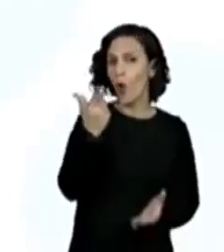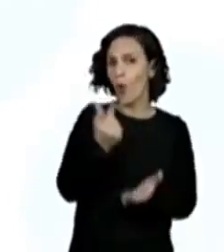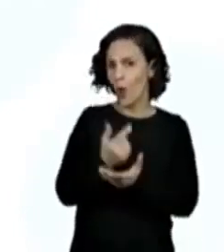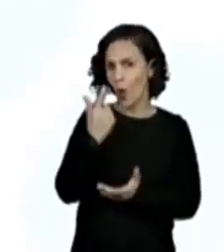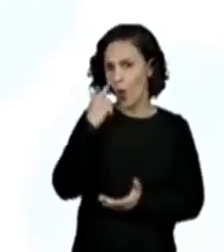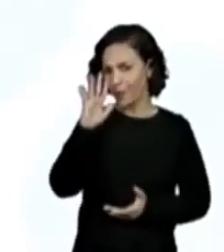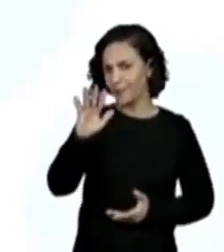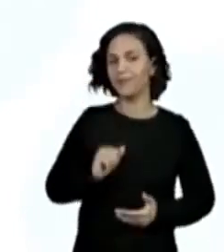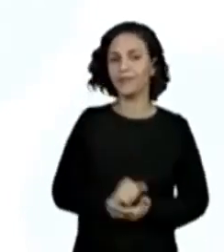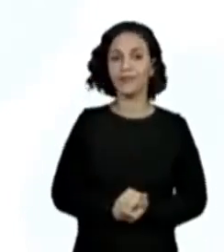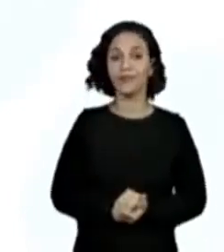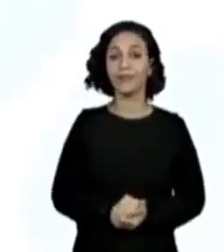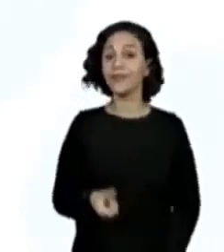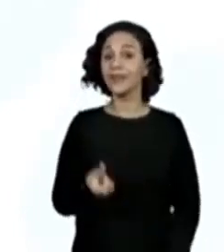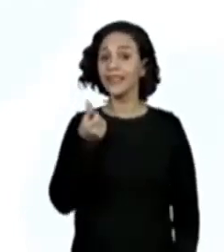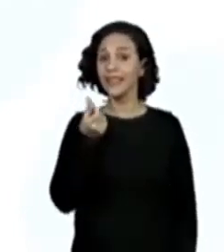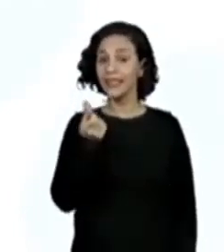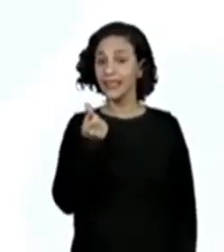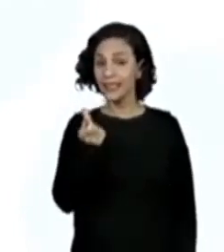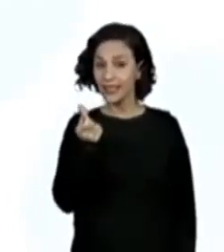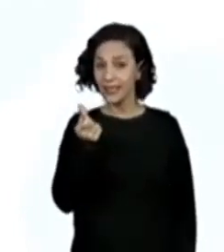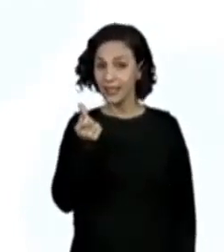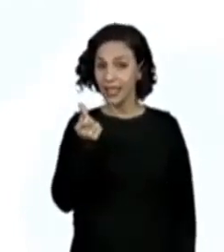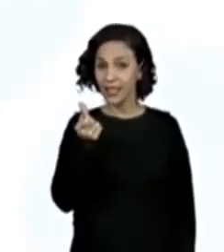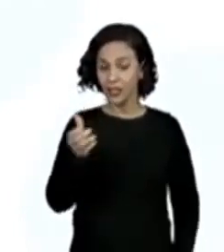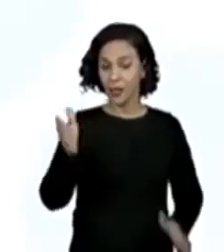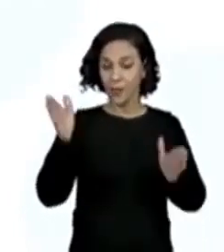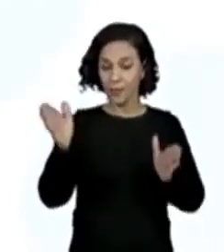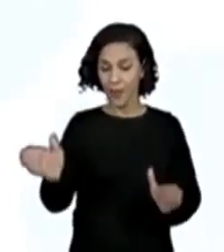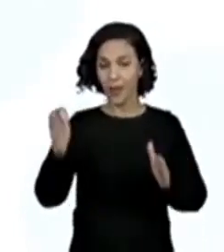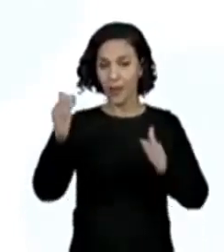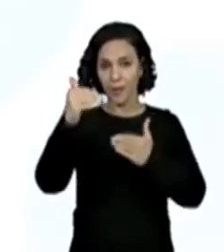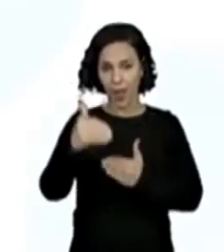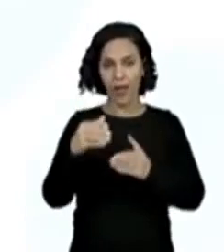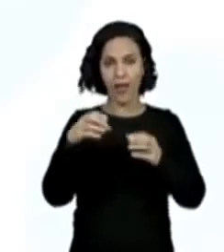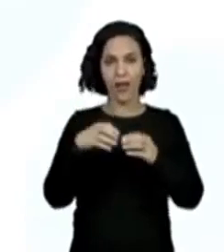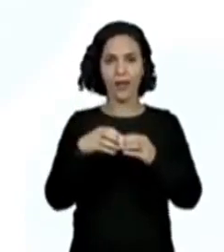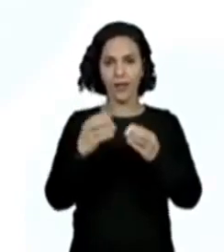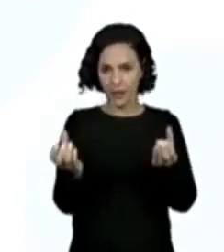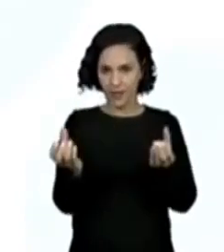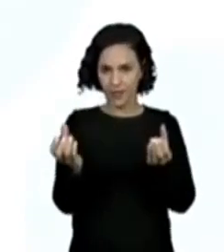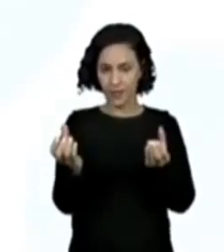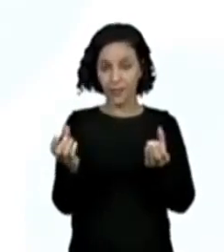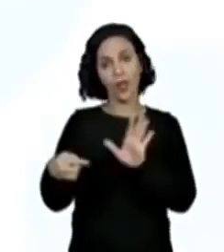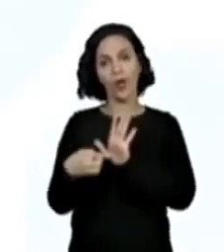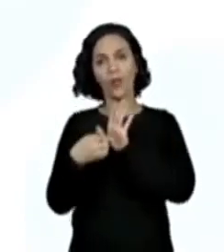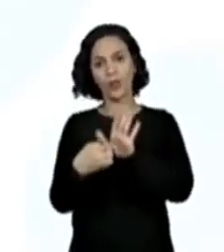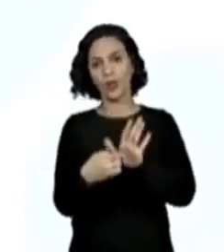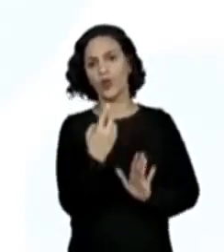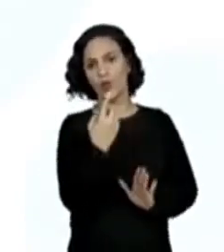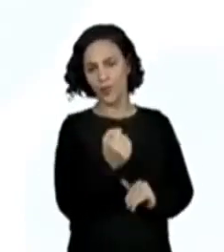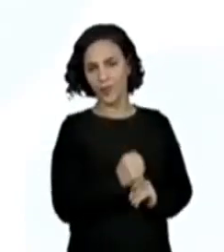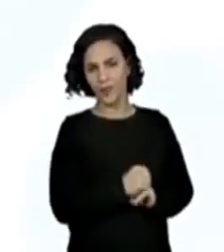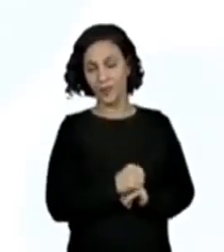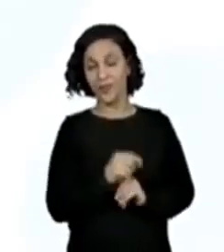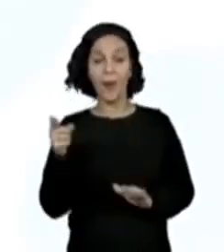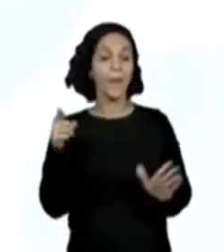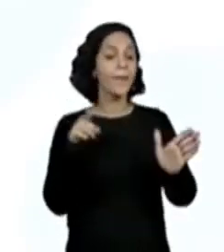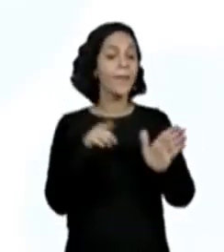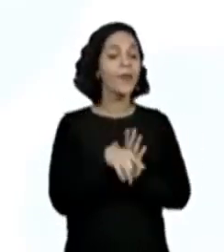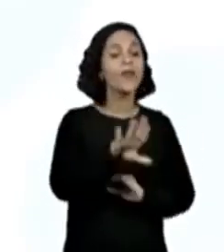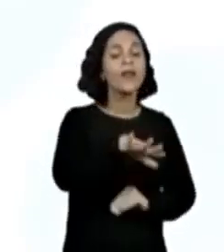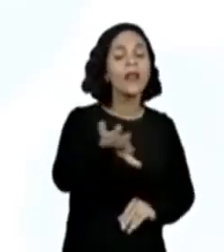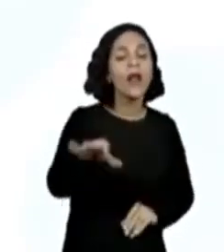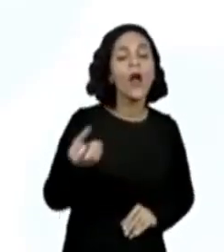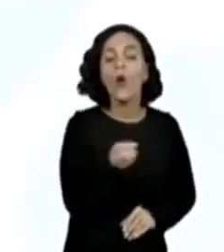lá, 6 embalagens de caquis e mostrou uma delas e perguntou: